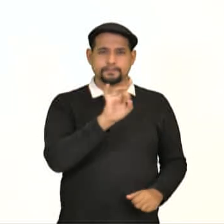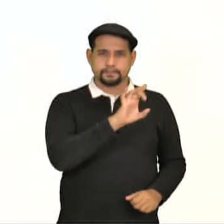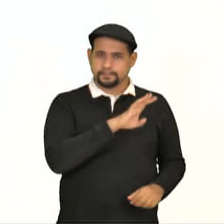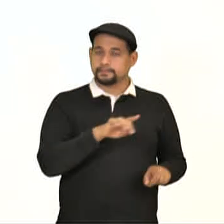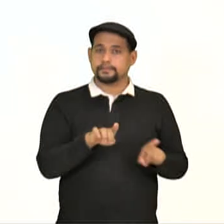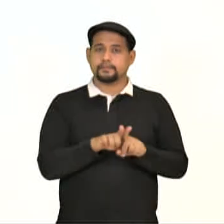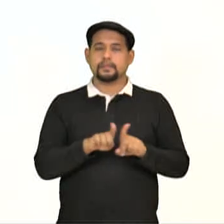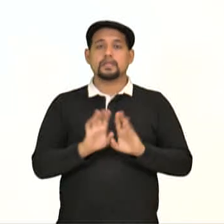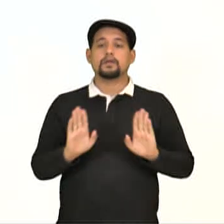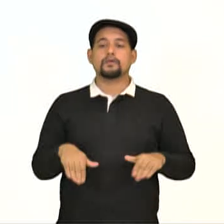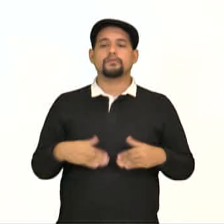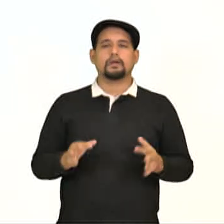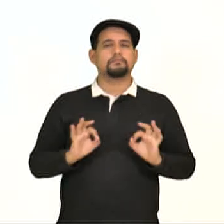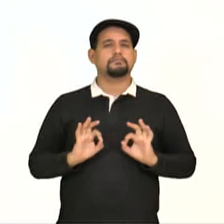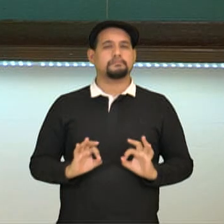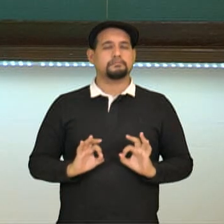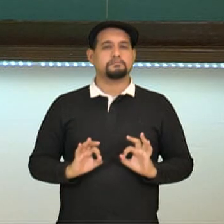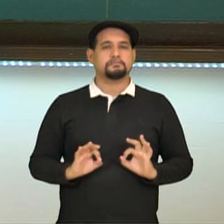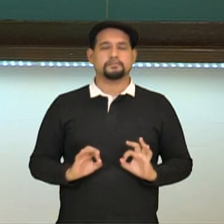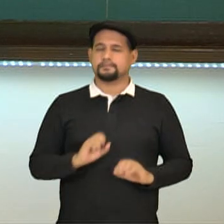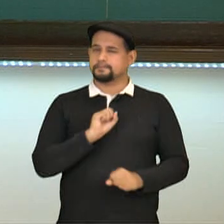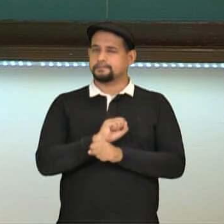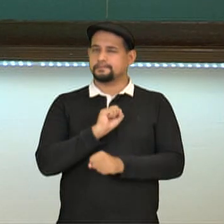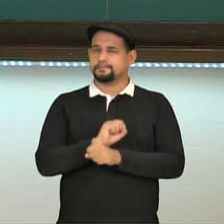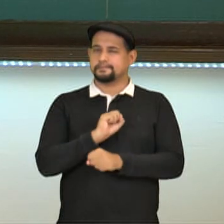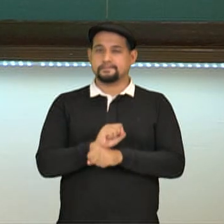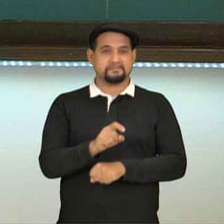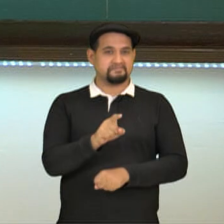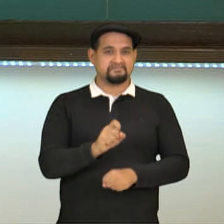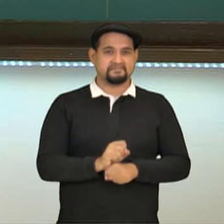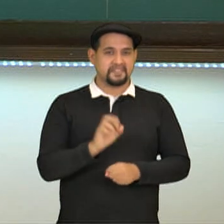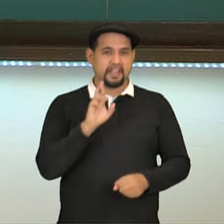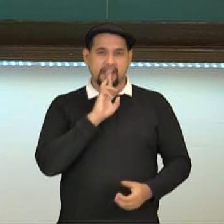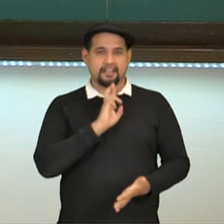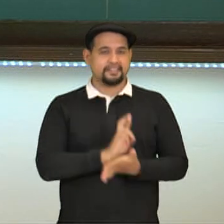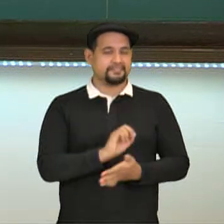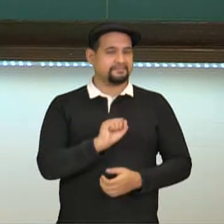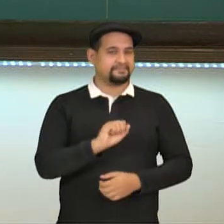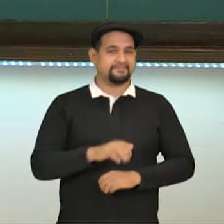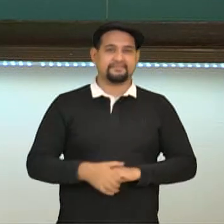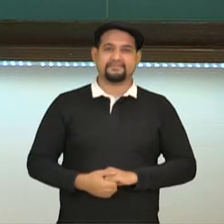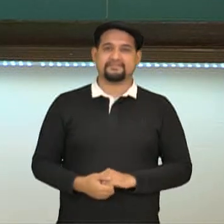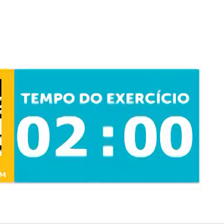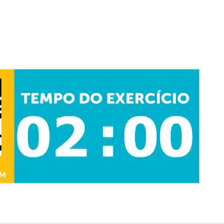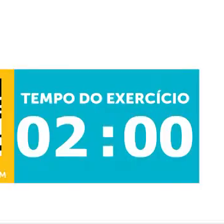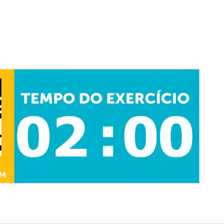delas, qual é correta? Vou dar um tempo para vocês e a gente já volta.